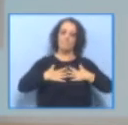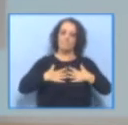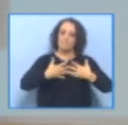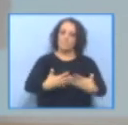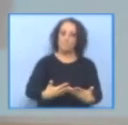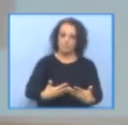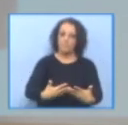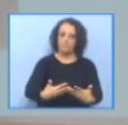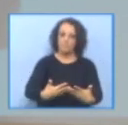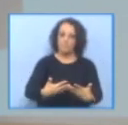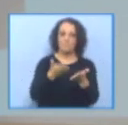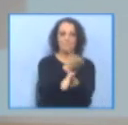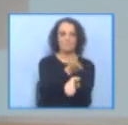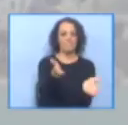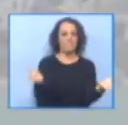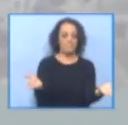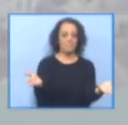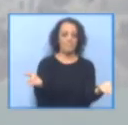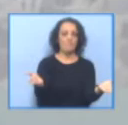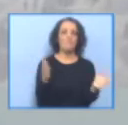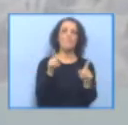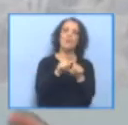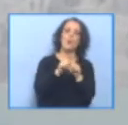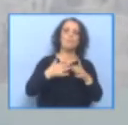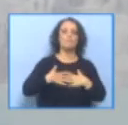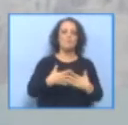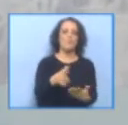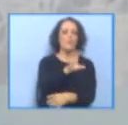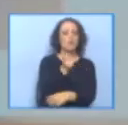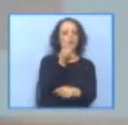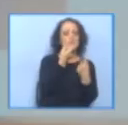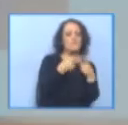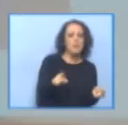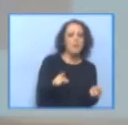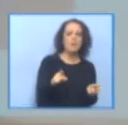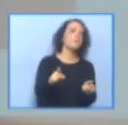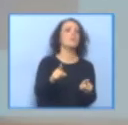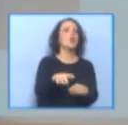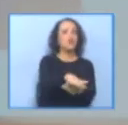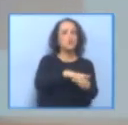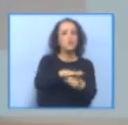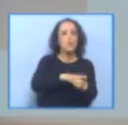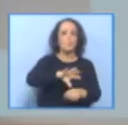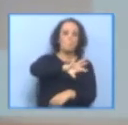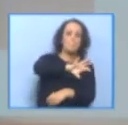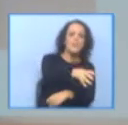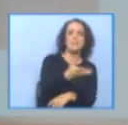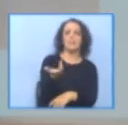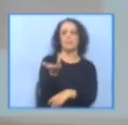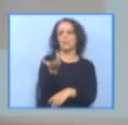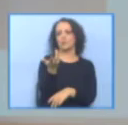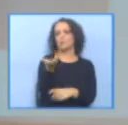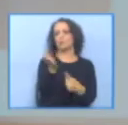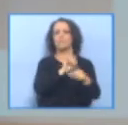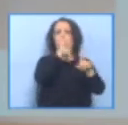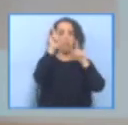faz parte e também é assim um servir um bocadinho diferente nas diferentes zonas do país, por exemplo. Sim,